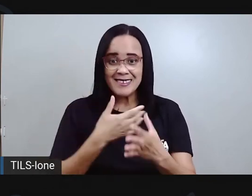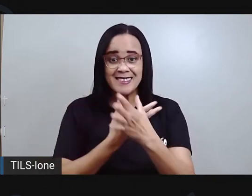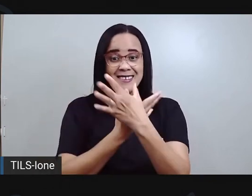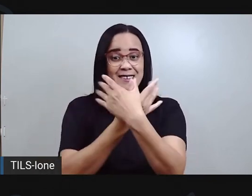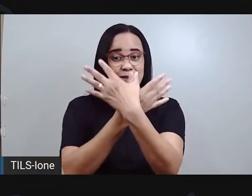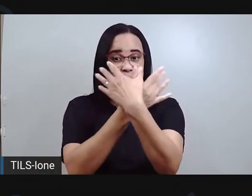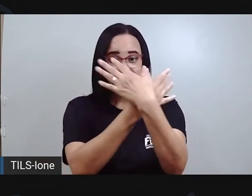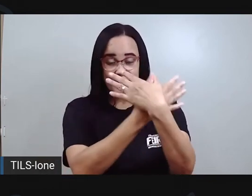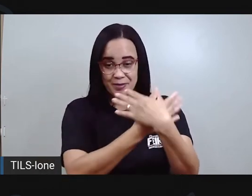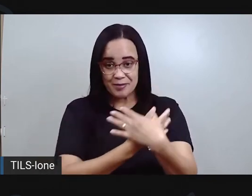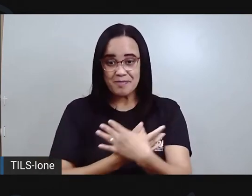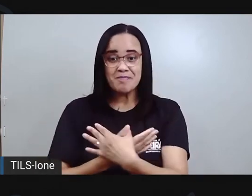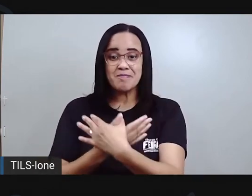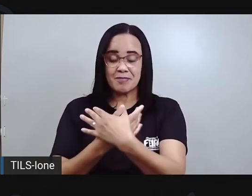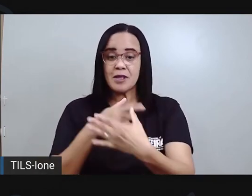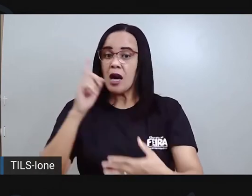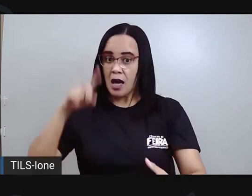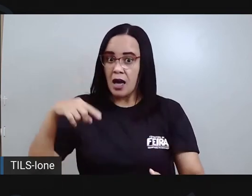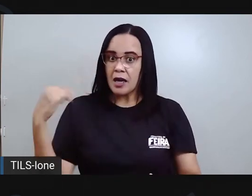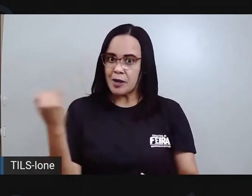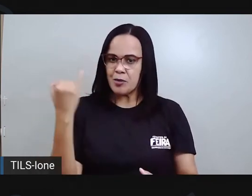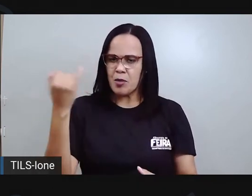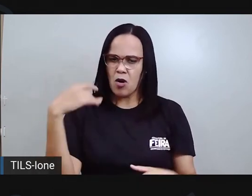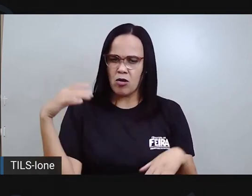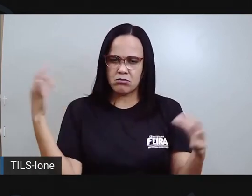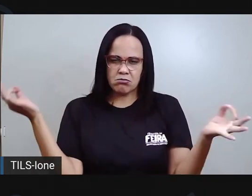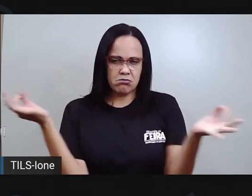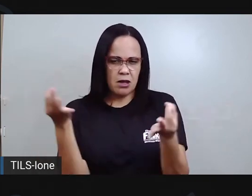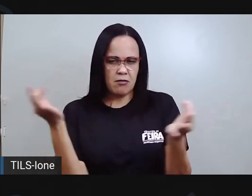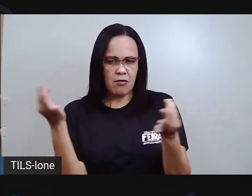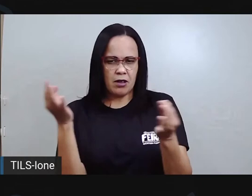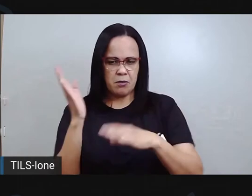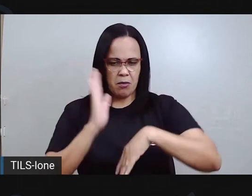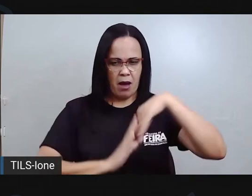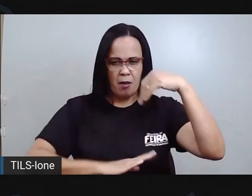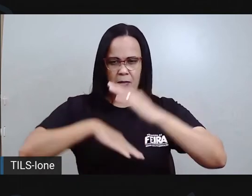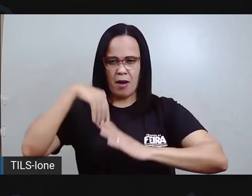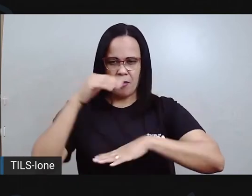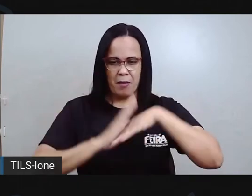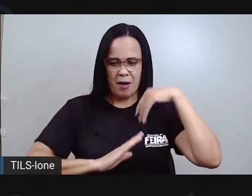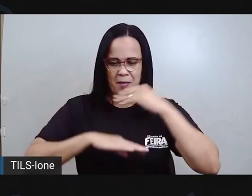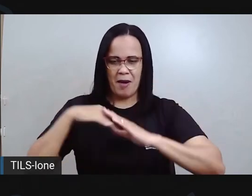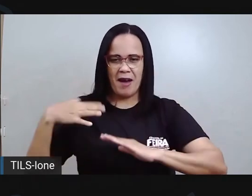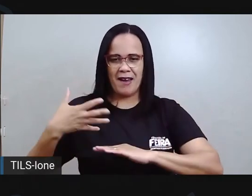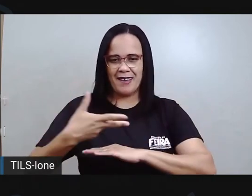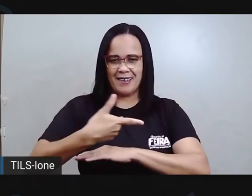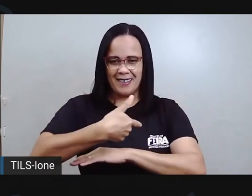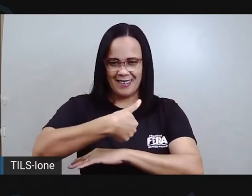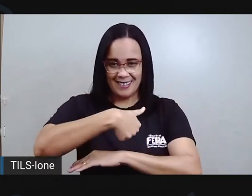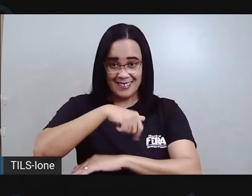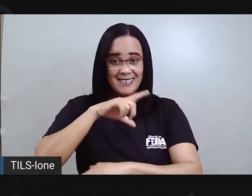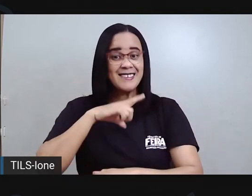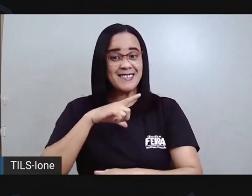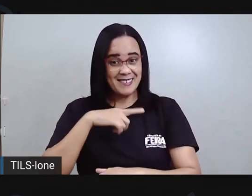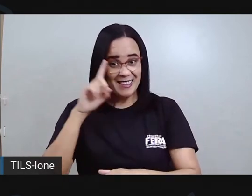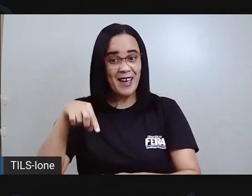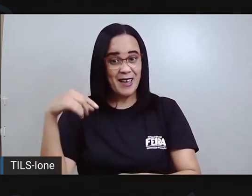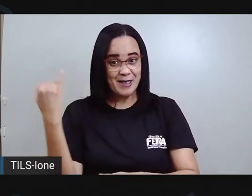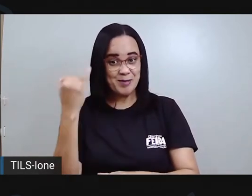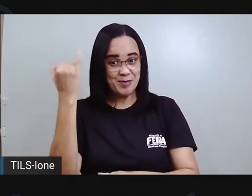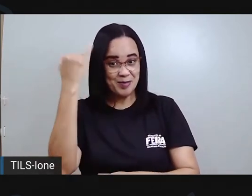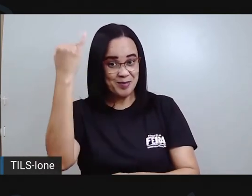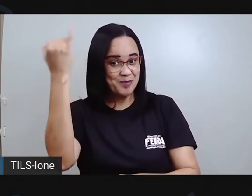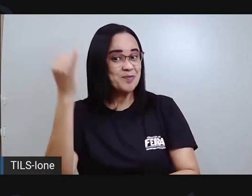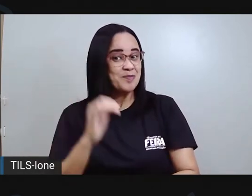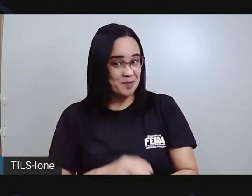Então, é importante que vocês caprichem no desenho, tá bom? É muito importante que vocês caprichem